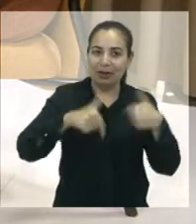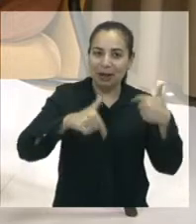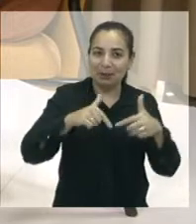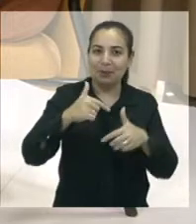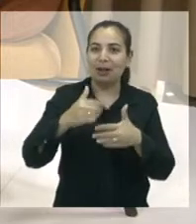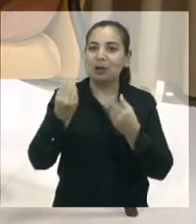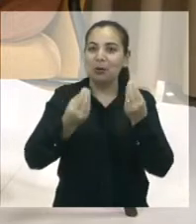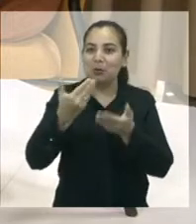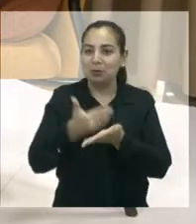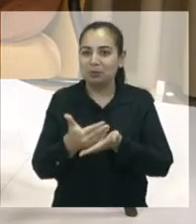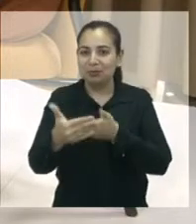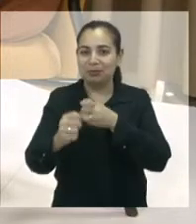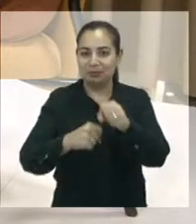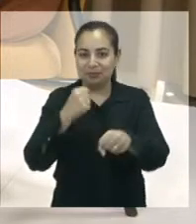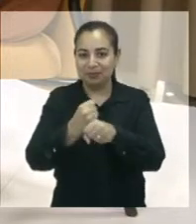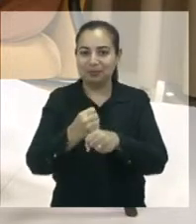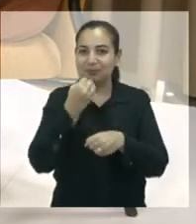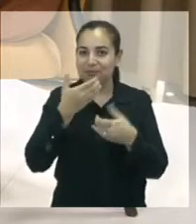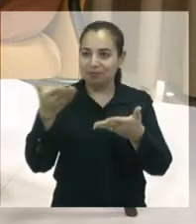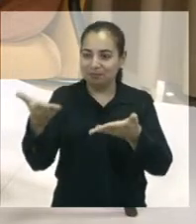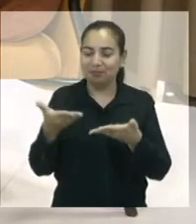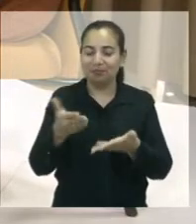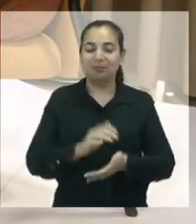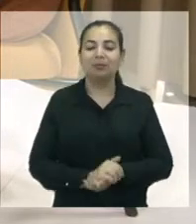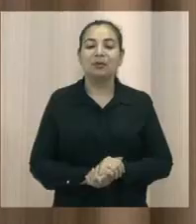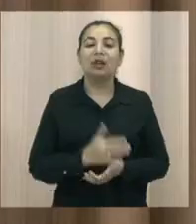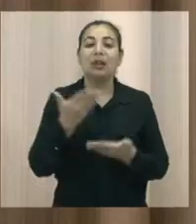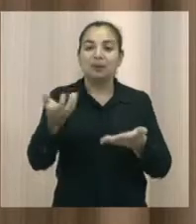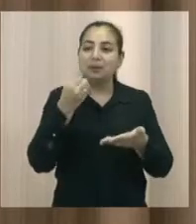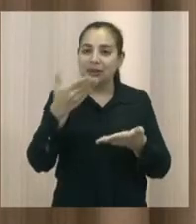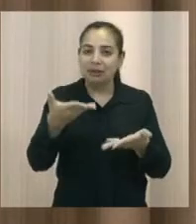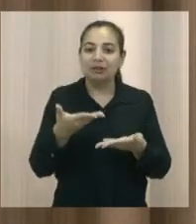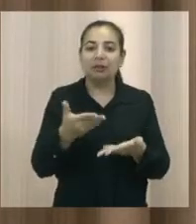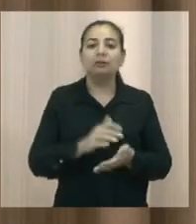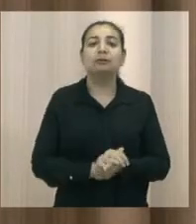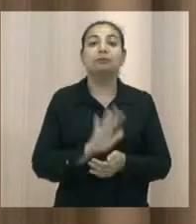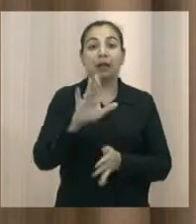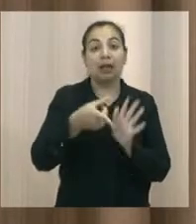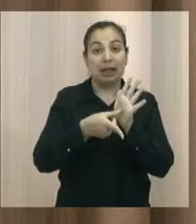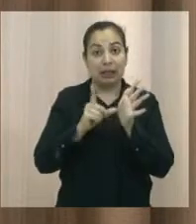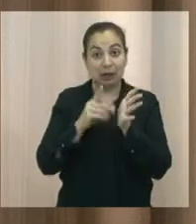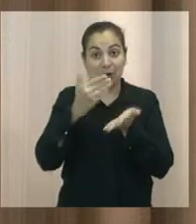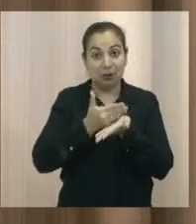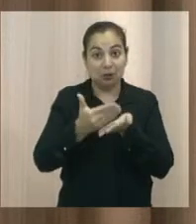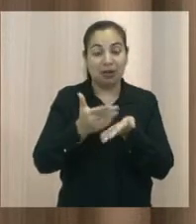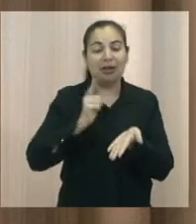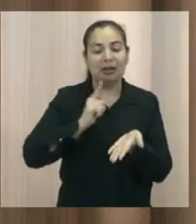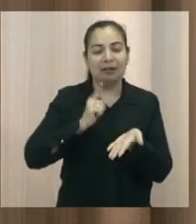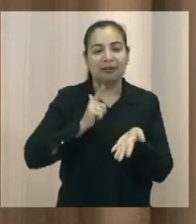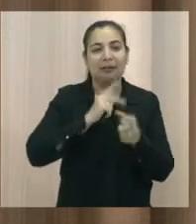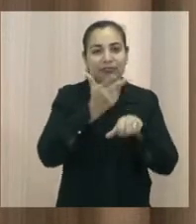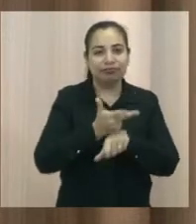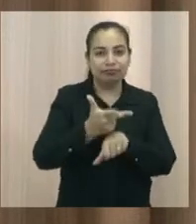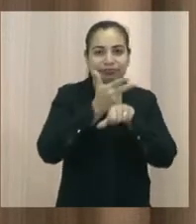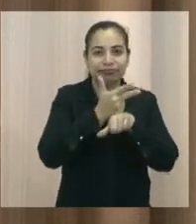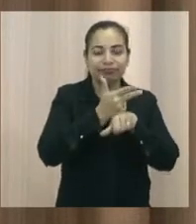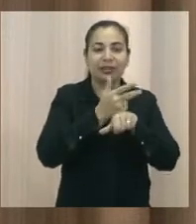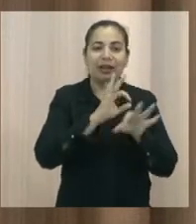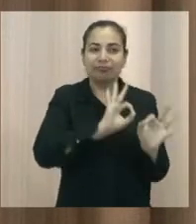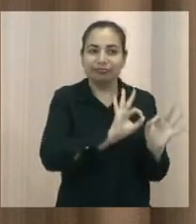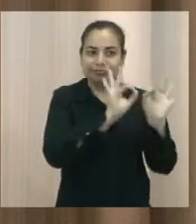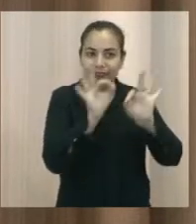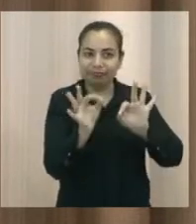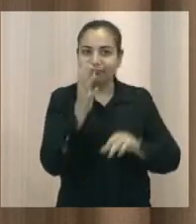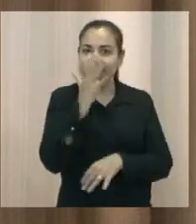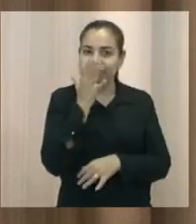dia. Vereadora, seja bem-vinda. Antes de a gente começar, a gente vai mostrar para você uma matéria que a equipe de jornalismo da TV Fortaleza